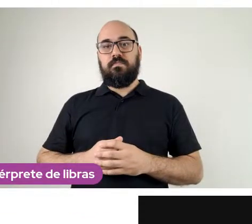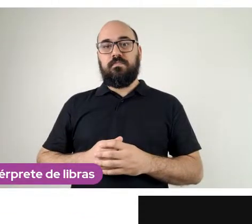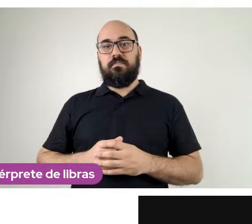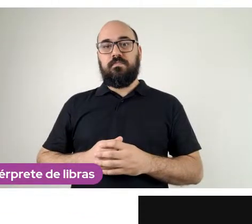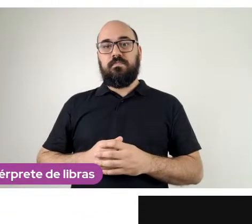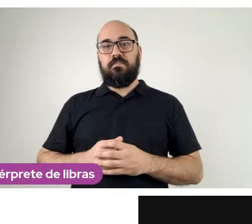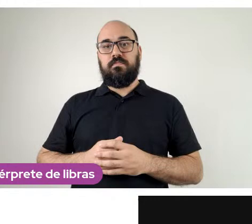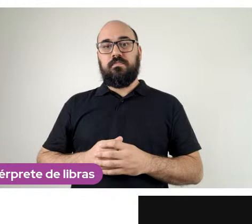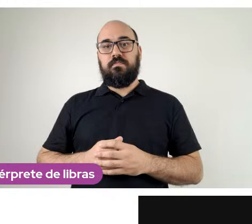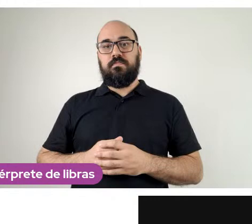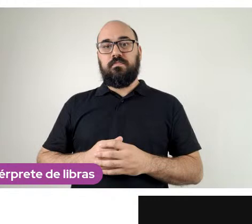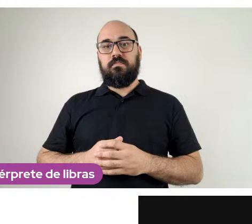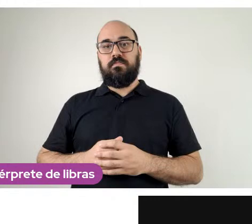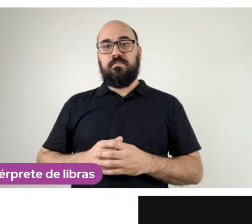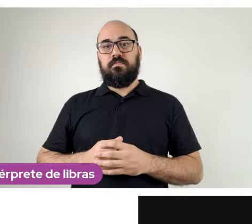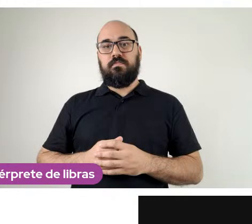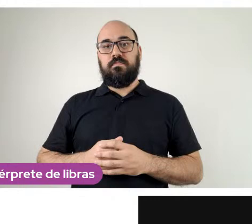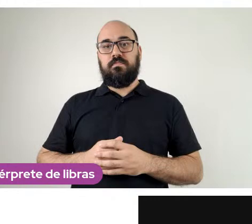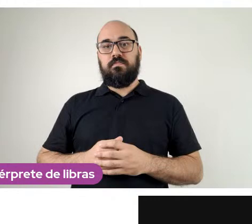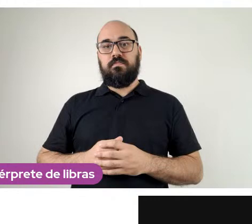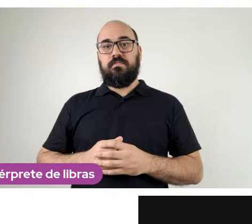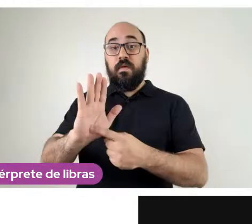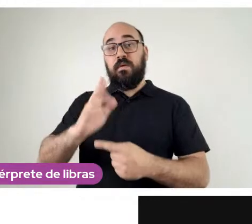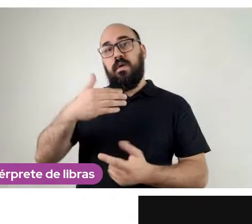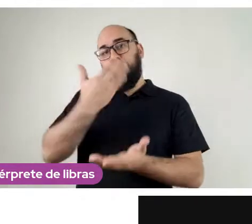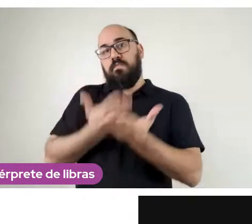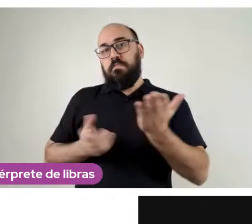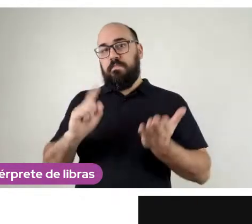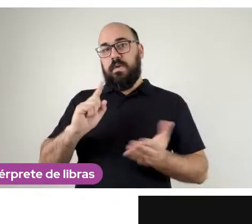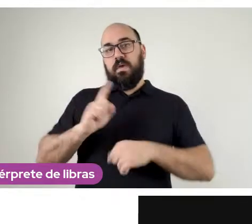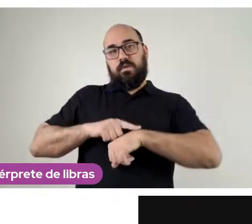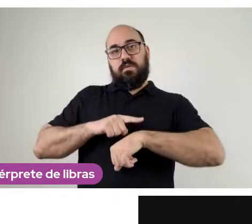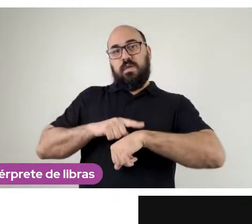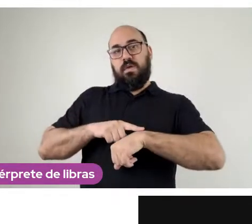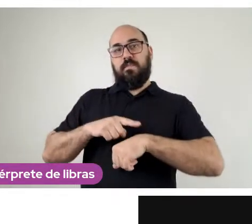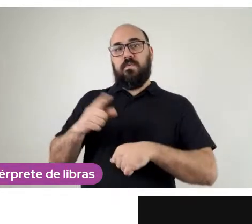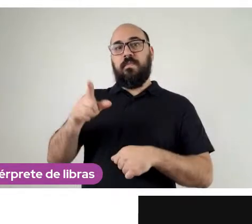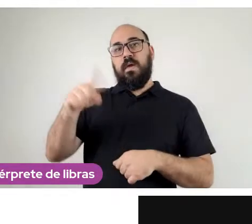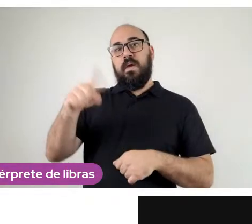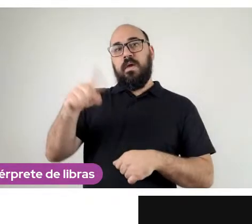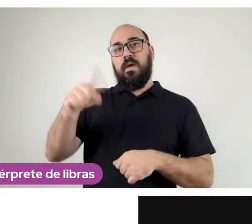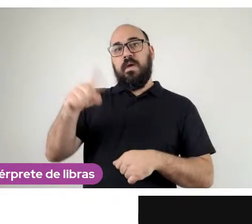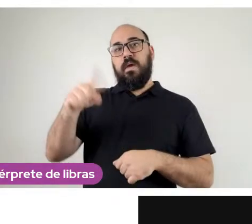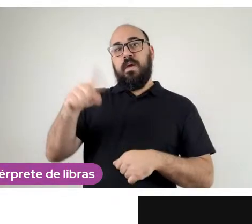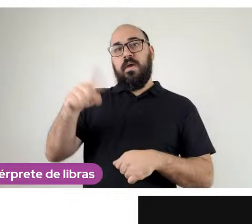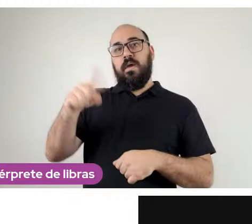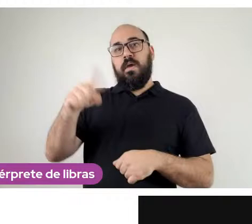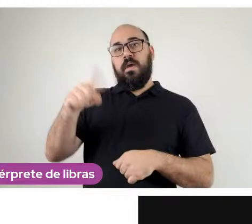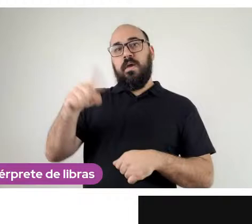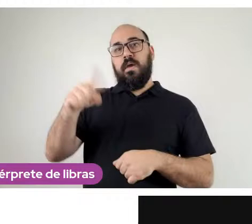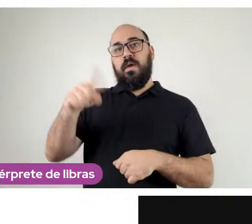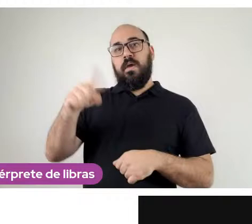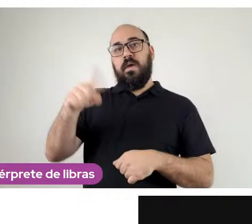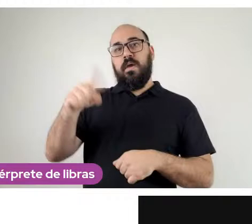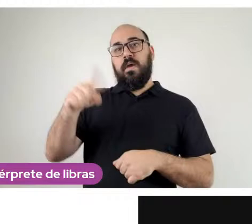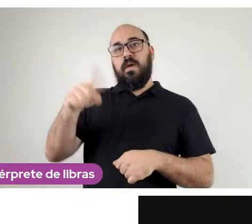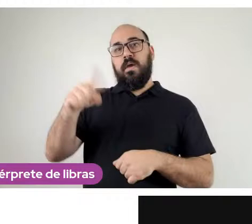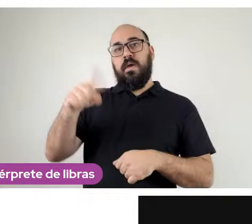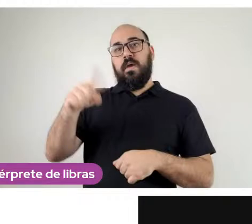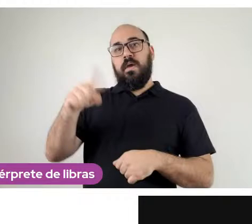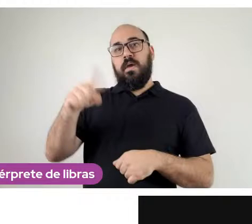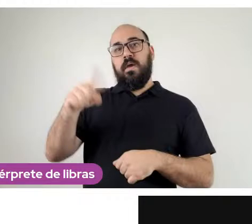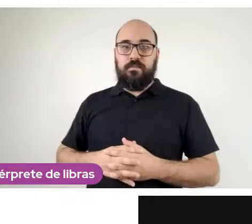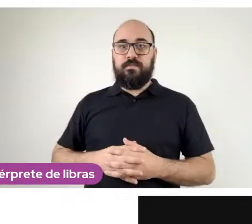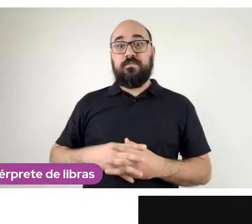Posso falar para apresentar? E assim, pelo menos, a gente não perde tanto tempo para dar mais tempo para as nossas palestrantes. Pelo menos vocês me ouvem. Logo, vocês